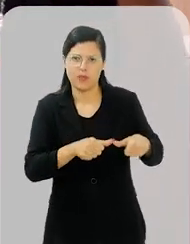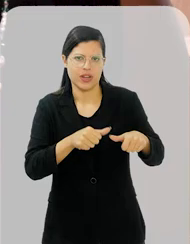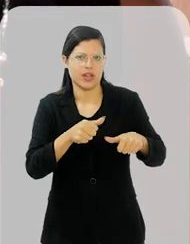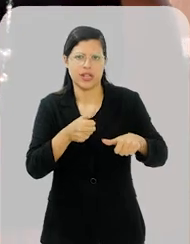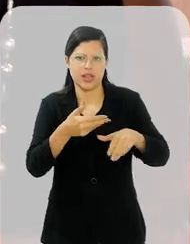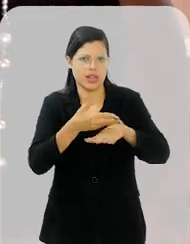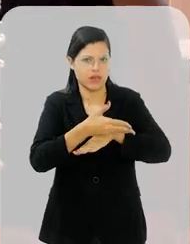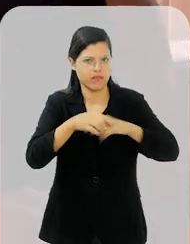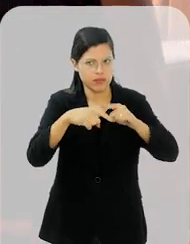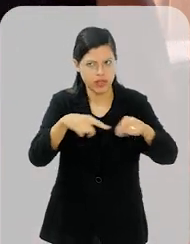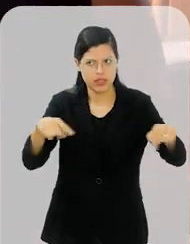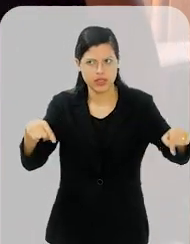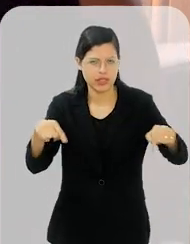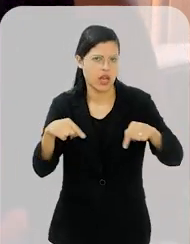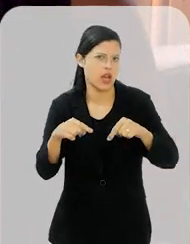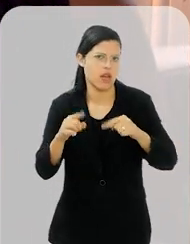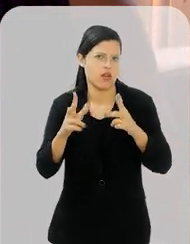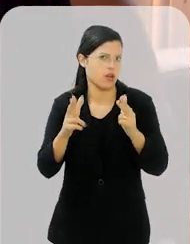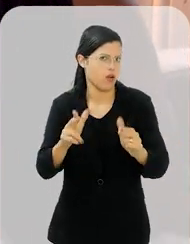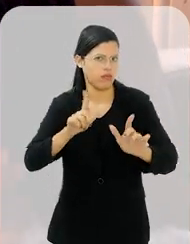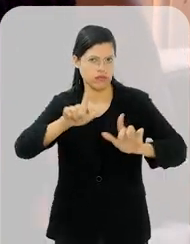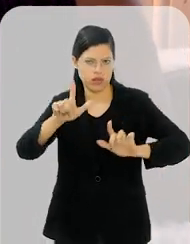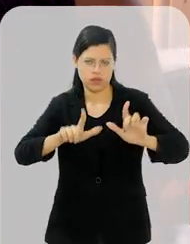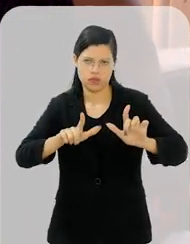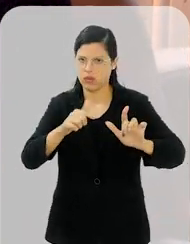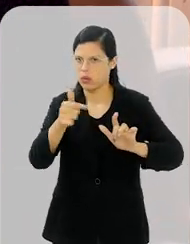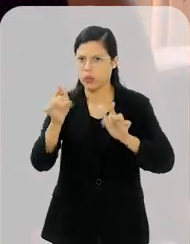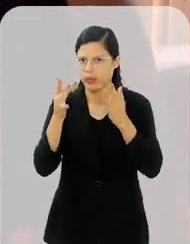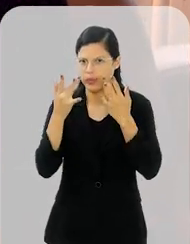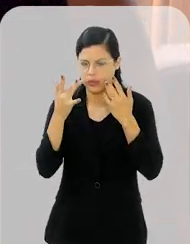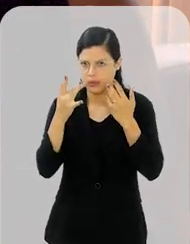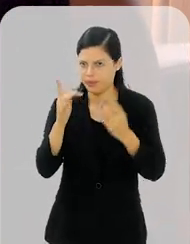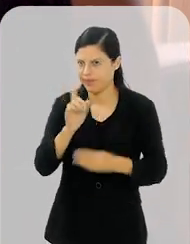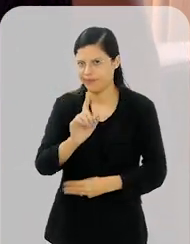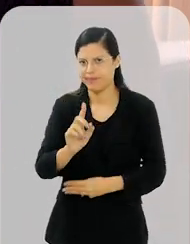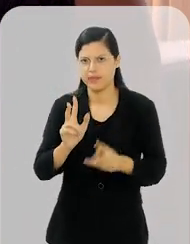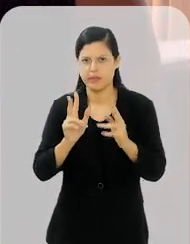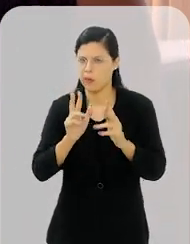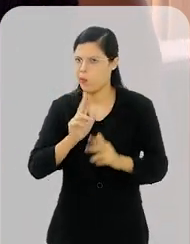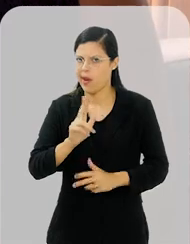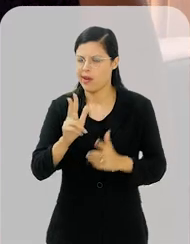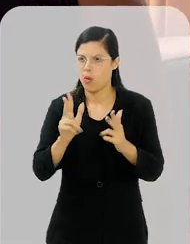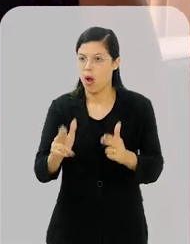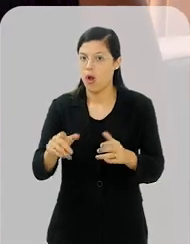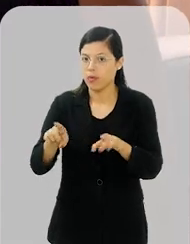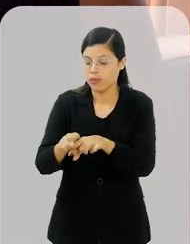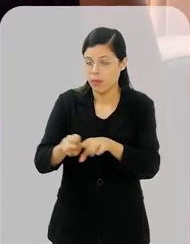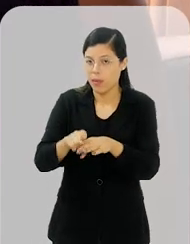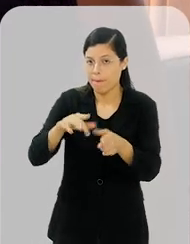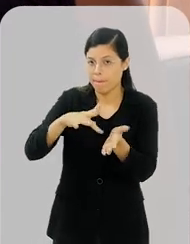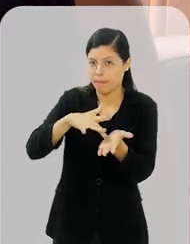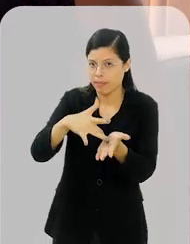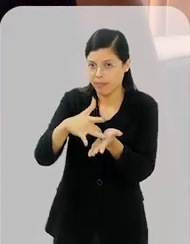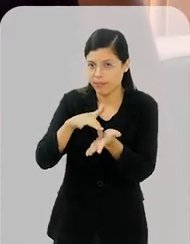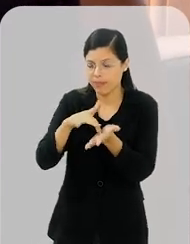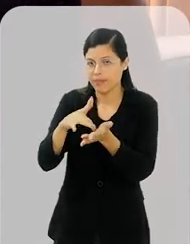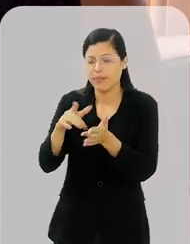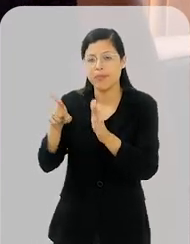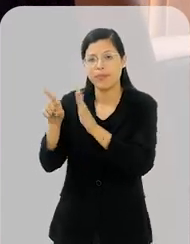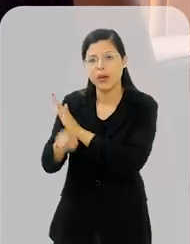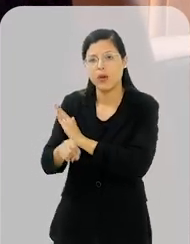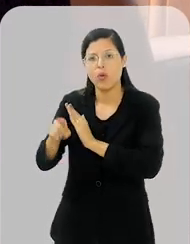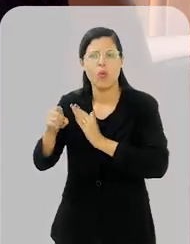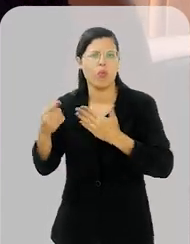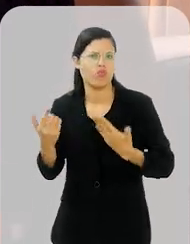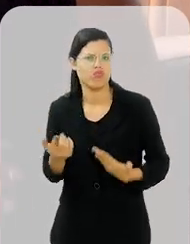camarim como fica em televisão, em outros teatros aí. É, balé também, você vem e